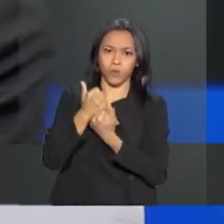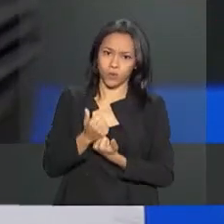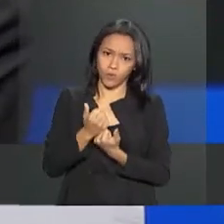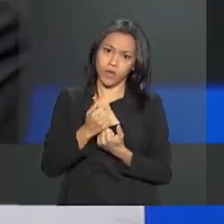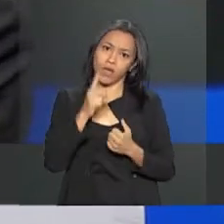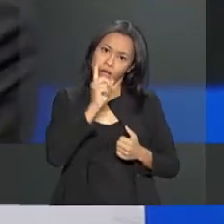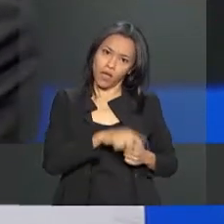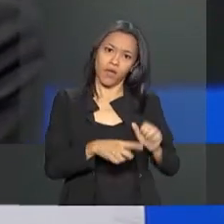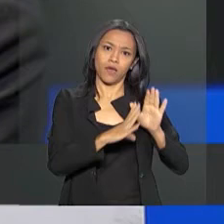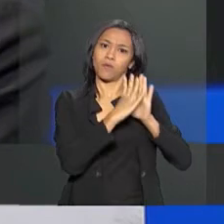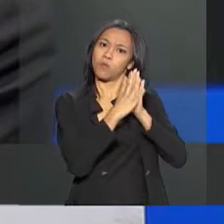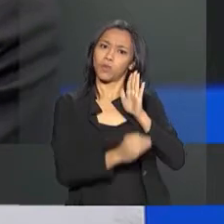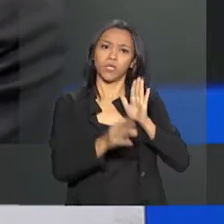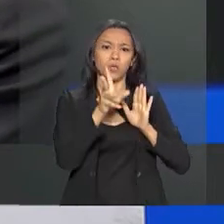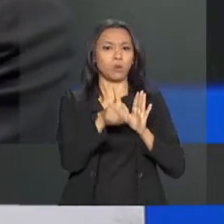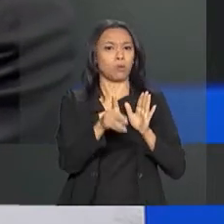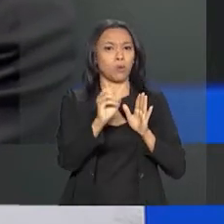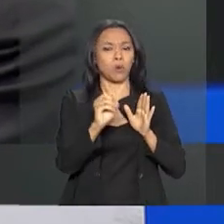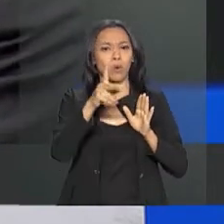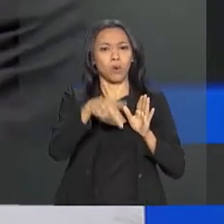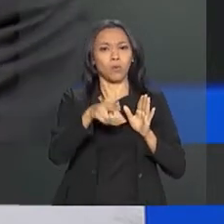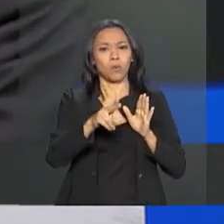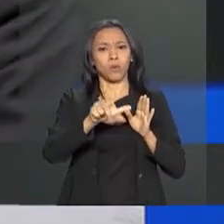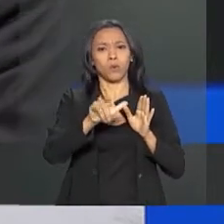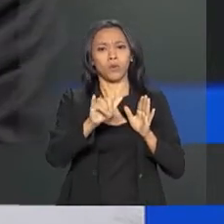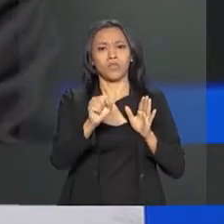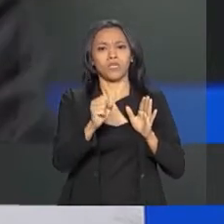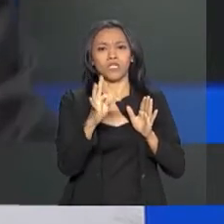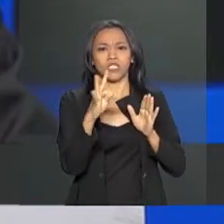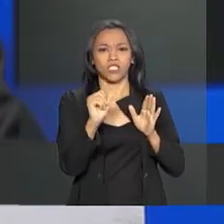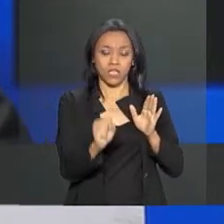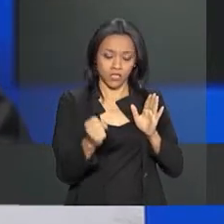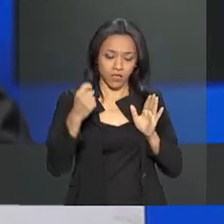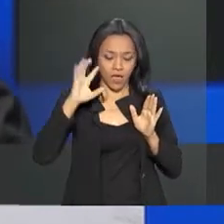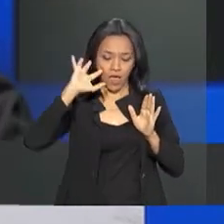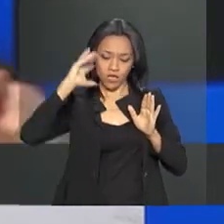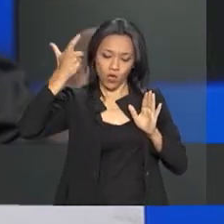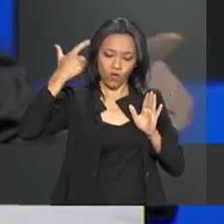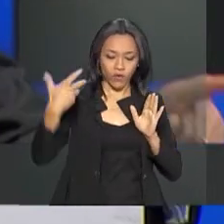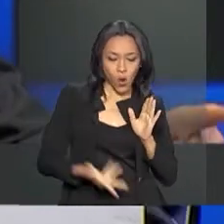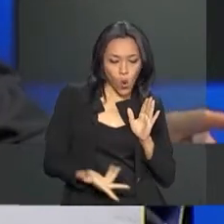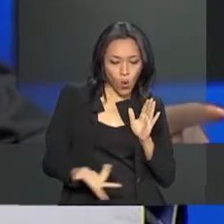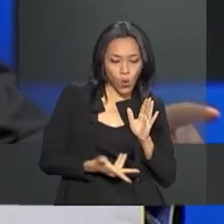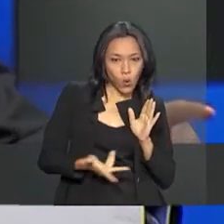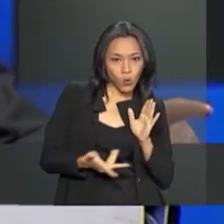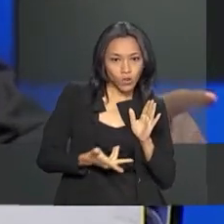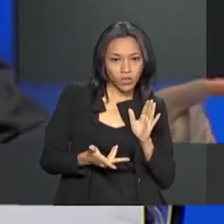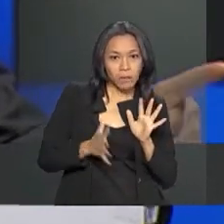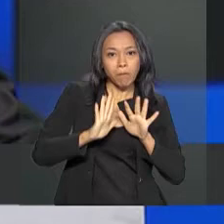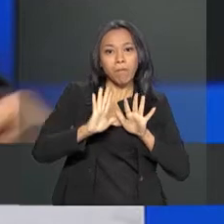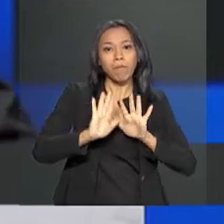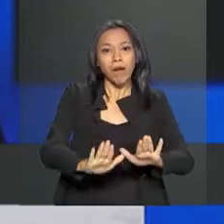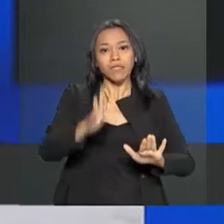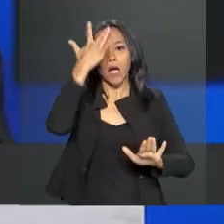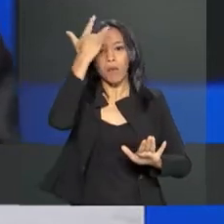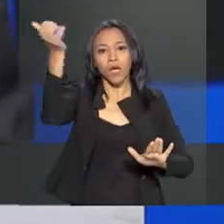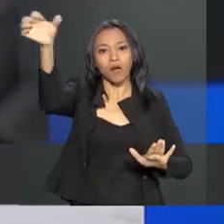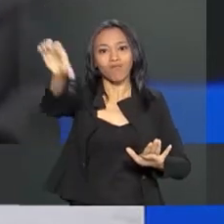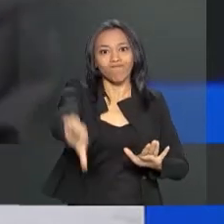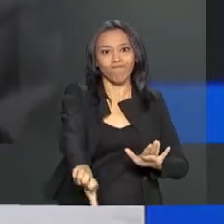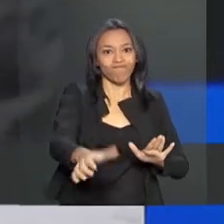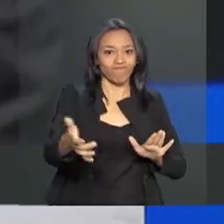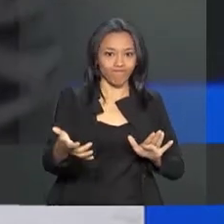eram populistas no sentido daquelas medidas que você toma hoje para ser vaiado amanhã. As medidas